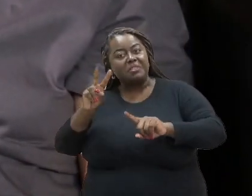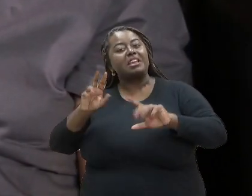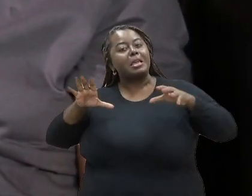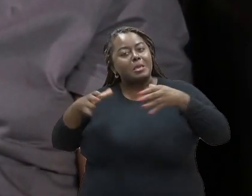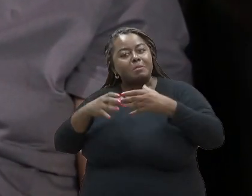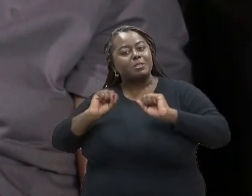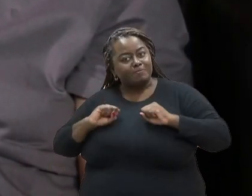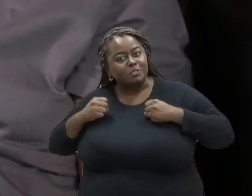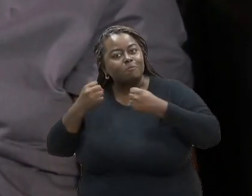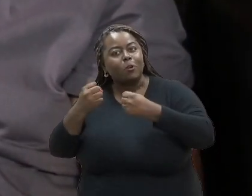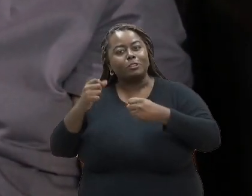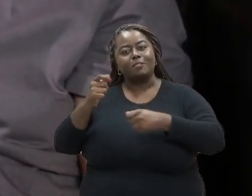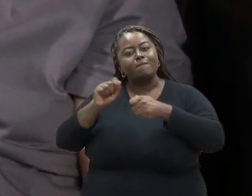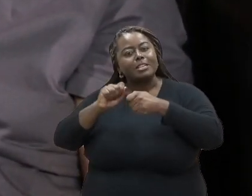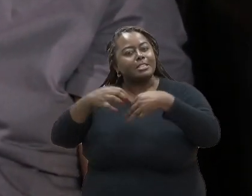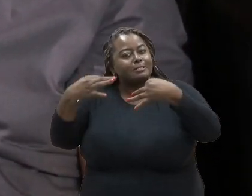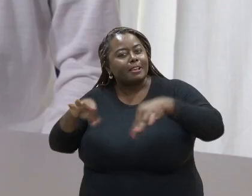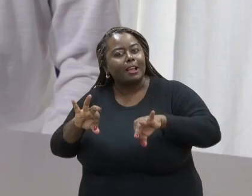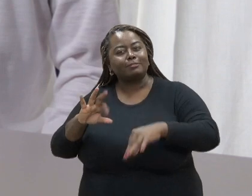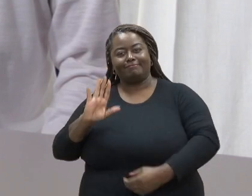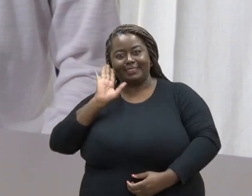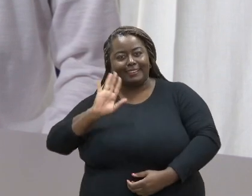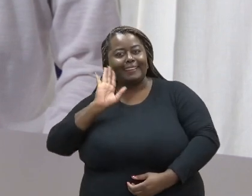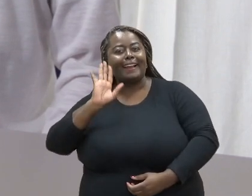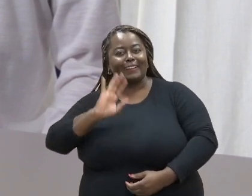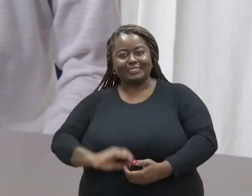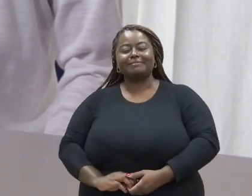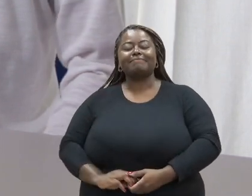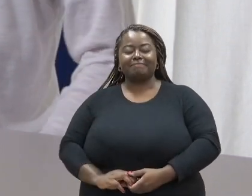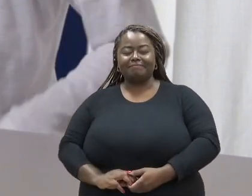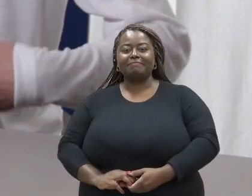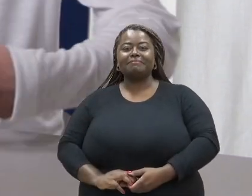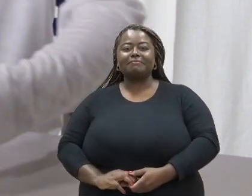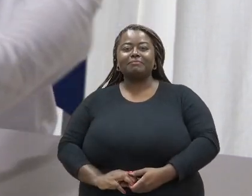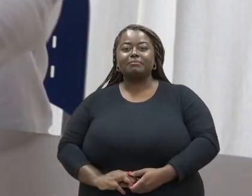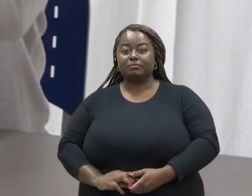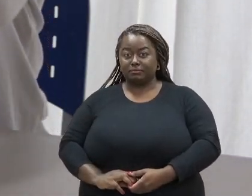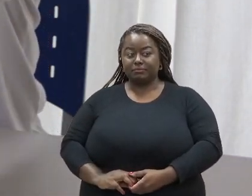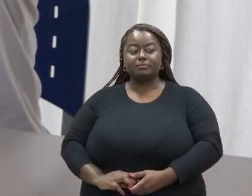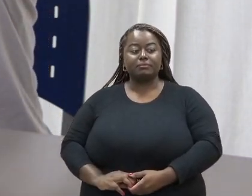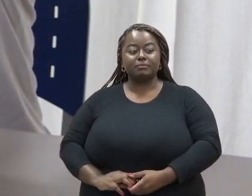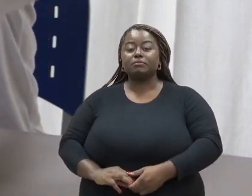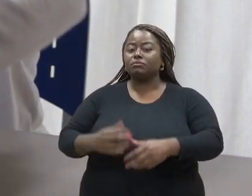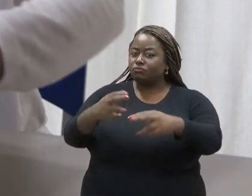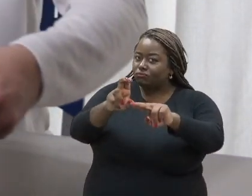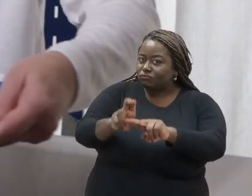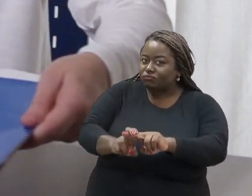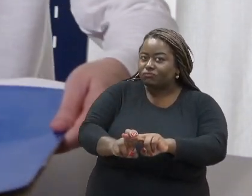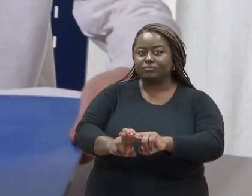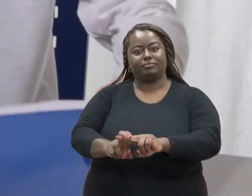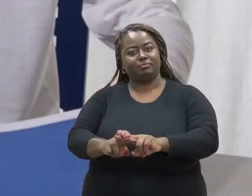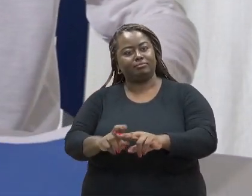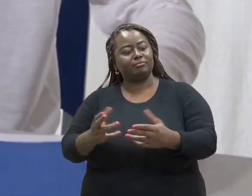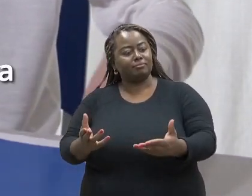equipe de querer fazer tudo certo. Muito legal isso. Ação. Sente-se. Eu sou o Sr.